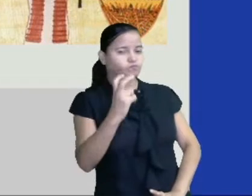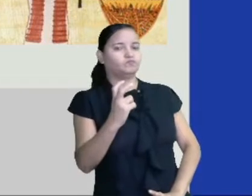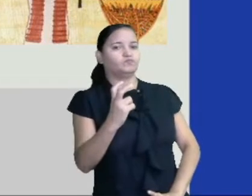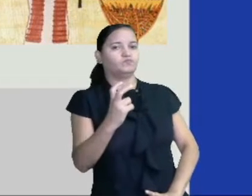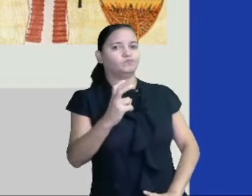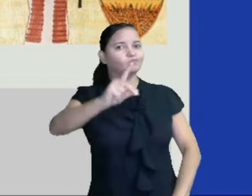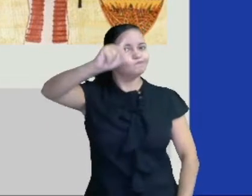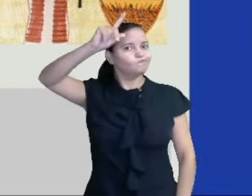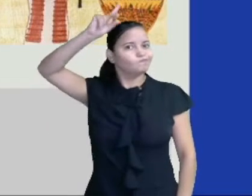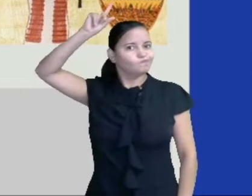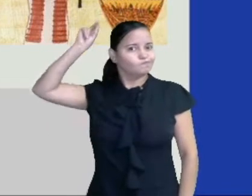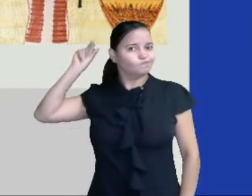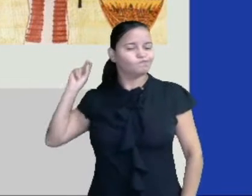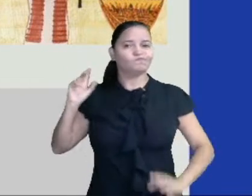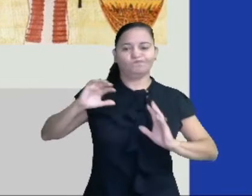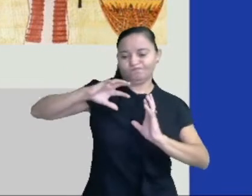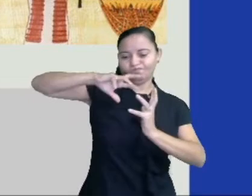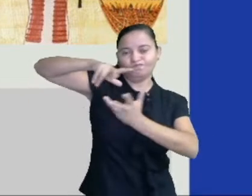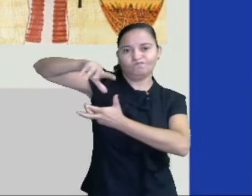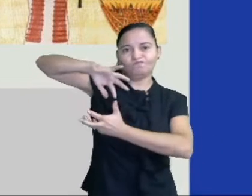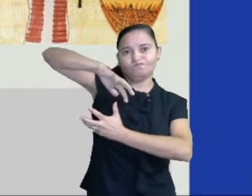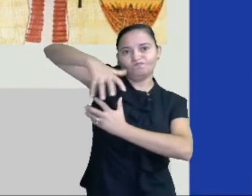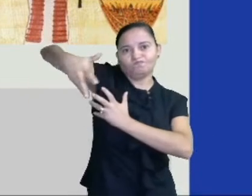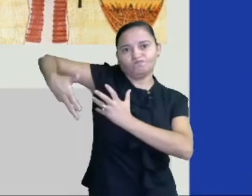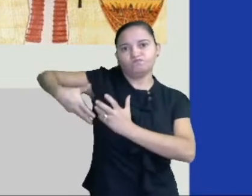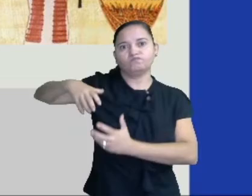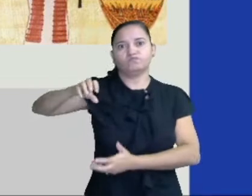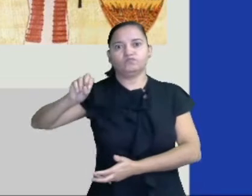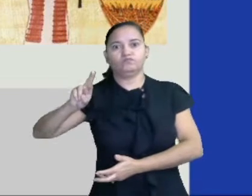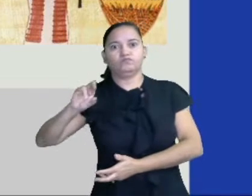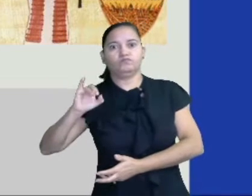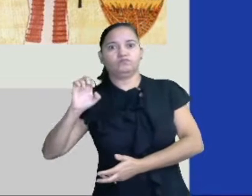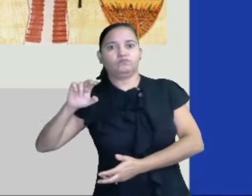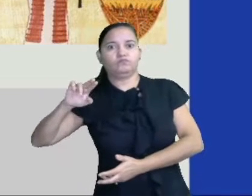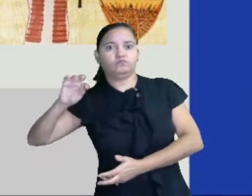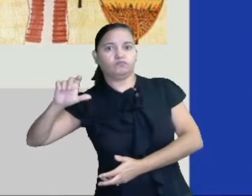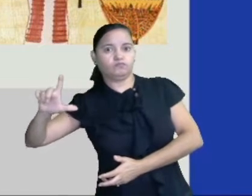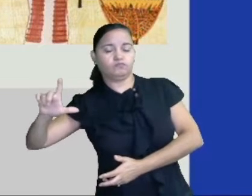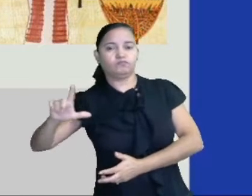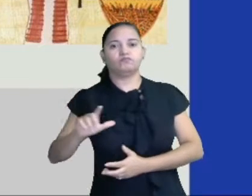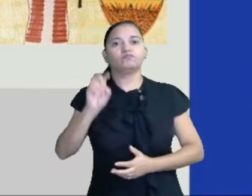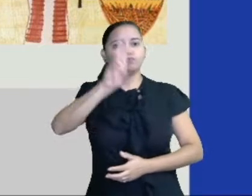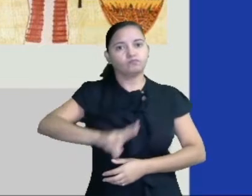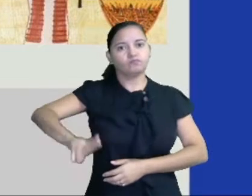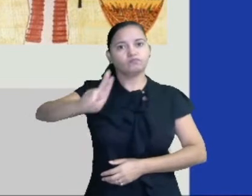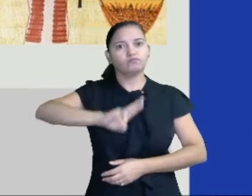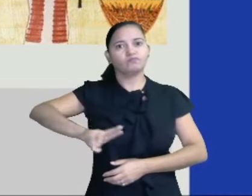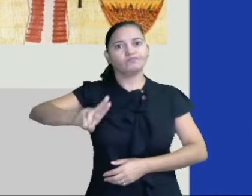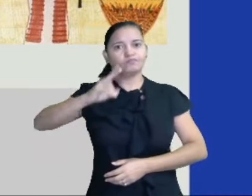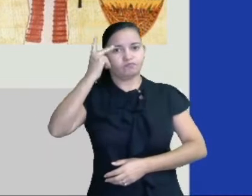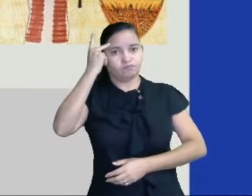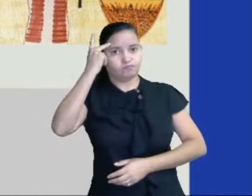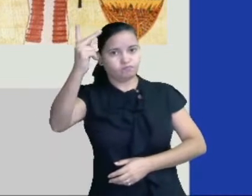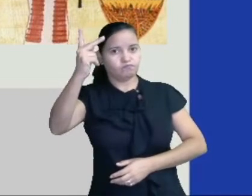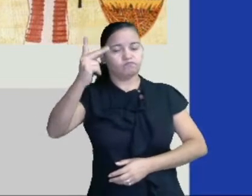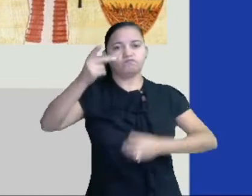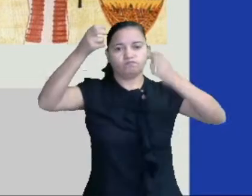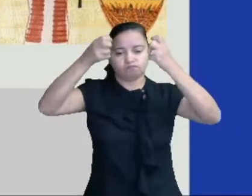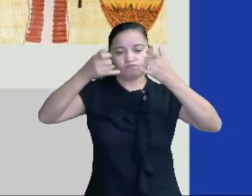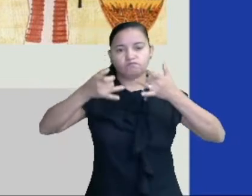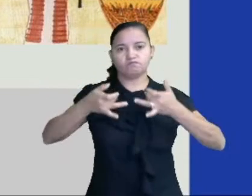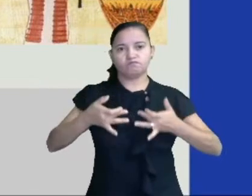no Egito. E, no entanto, não é. A gente pode destacar diferentes povos em diferentes